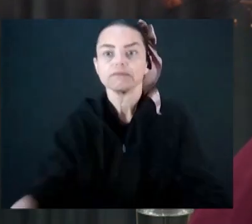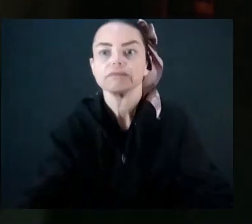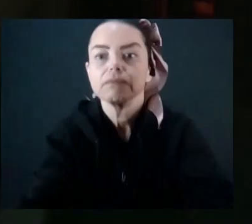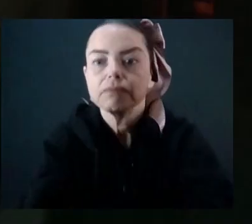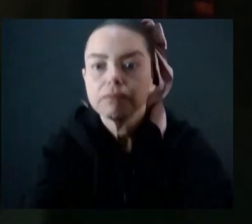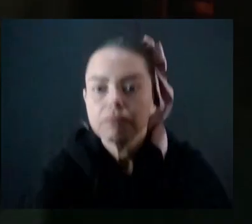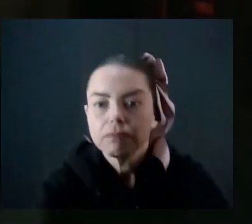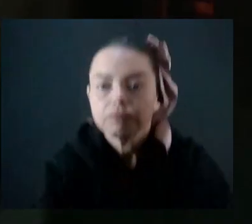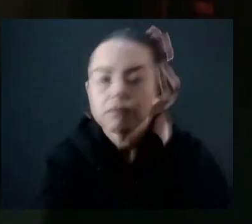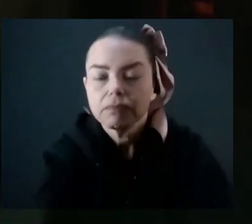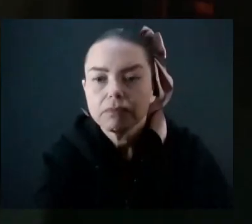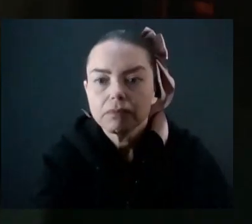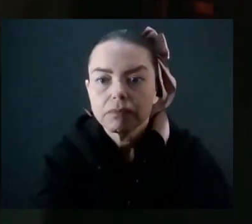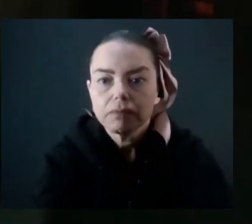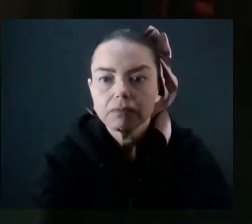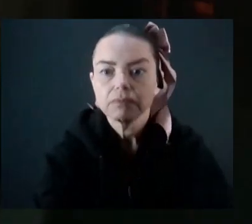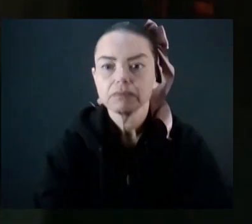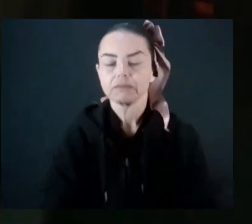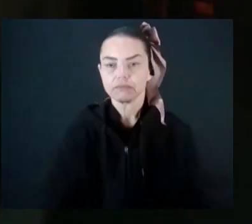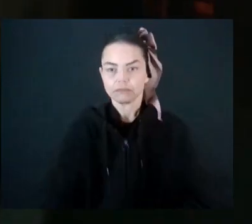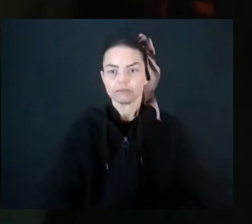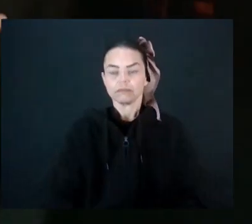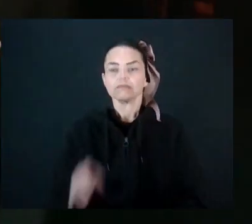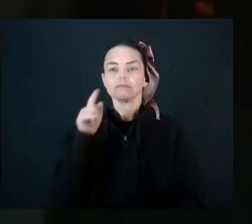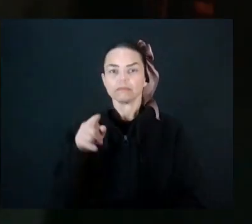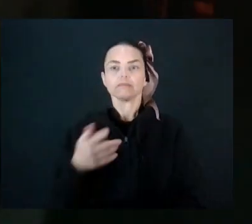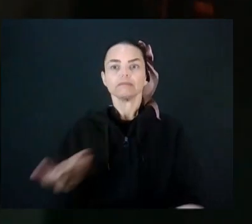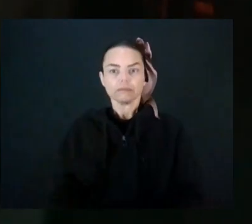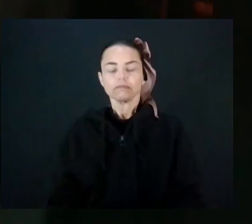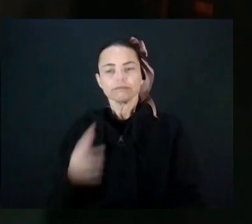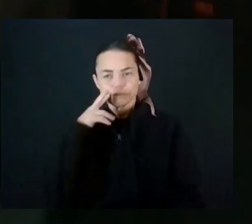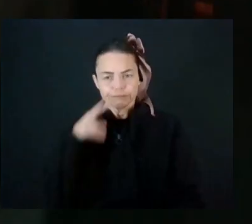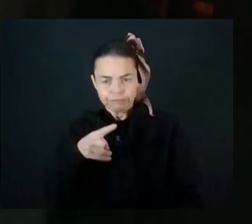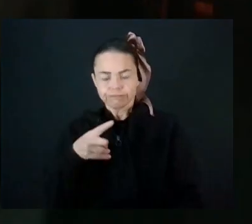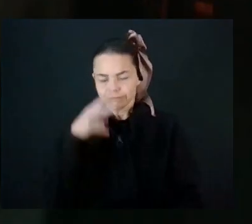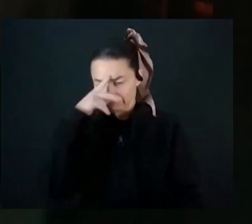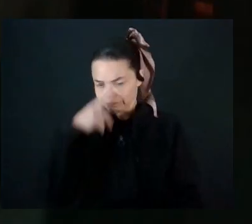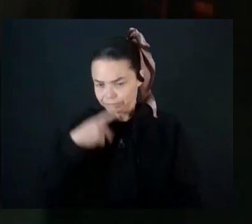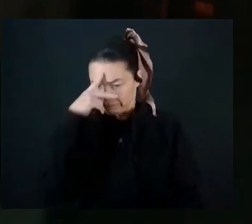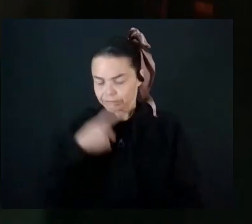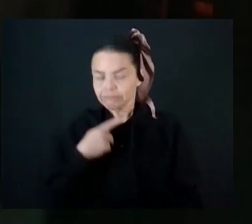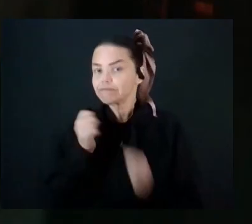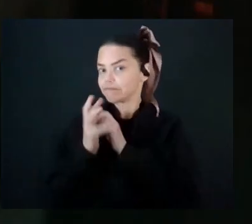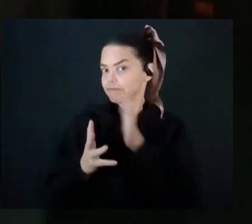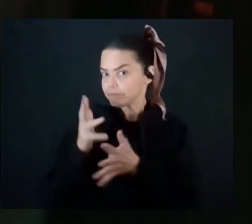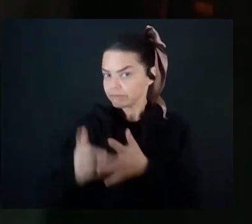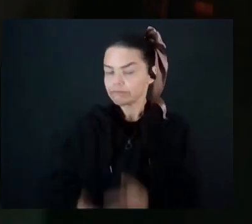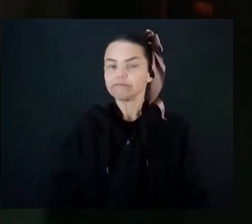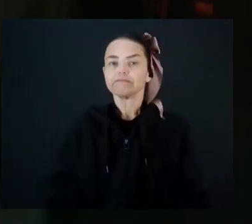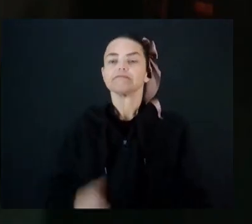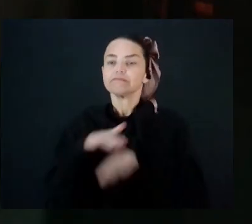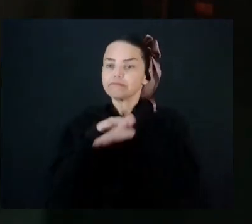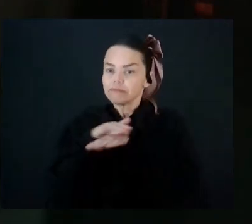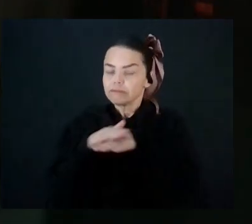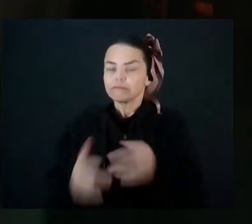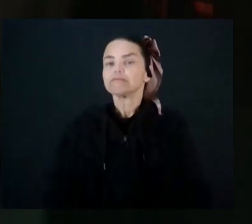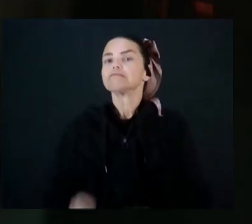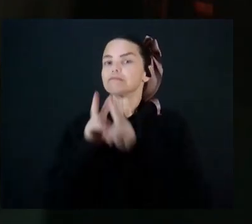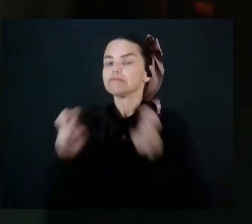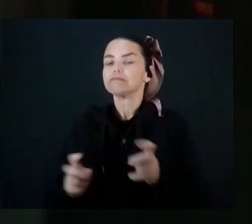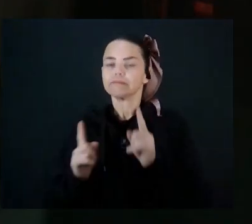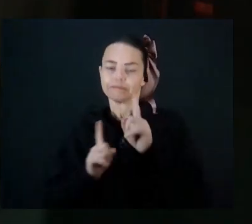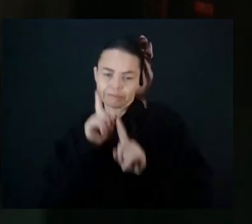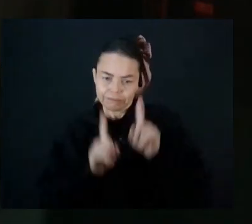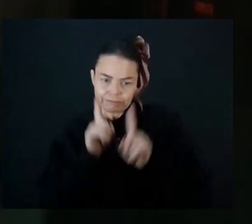só, gente, quanto ensinamento. E você, né, se viu nessas falas aqui? Nós estamos conversando hoje sobre a competição entre pais